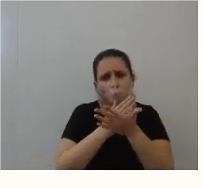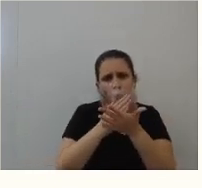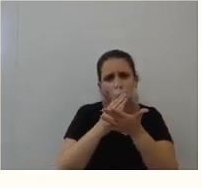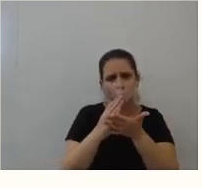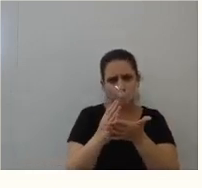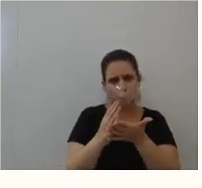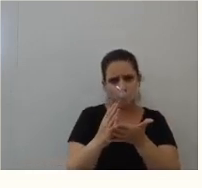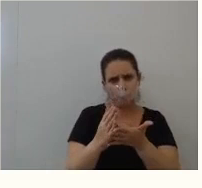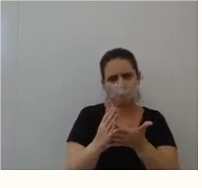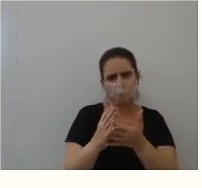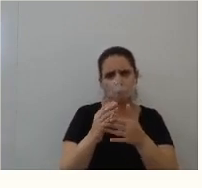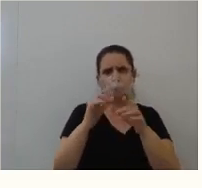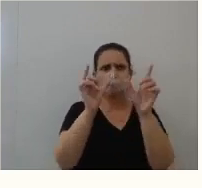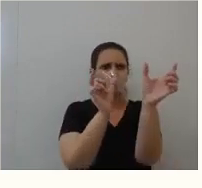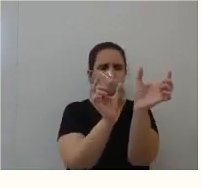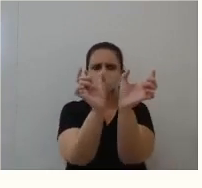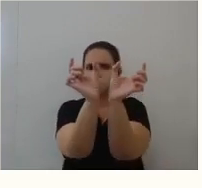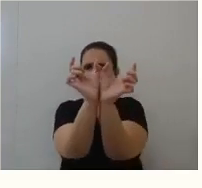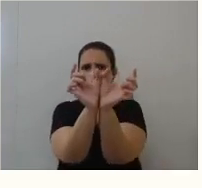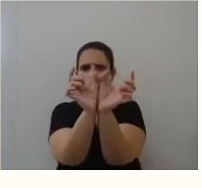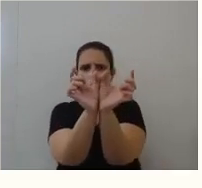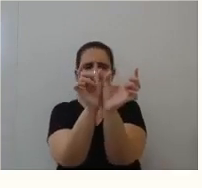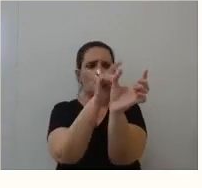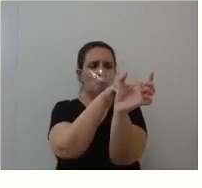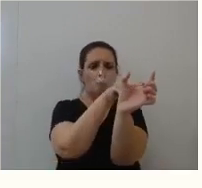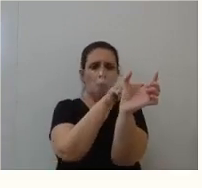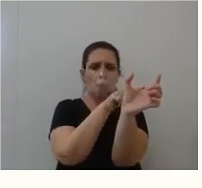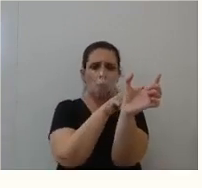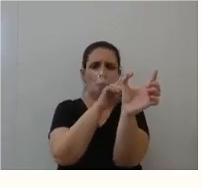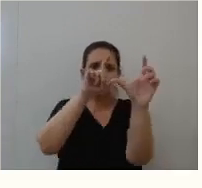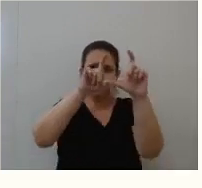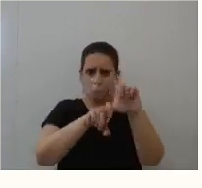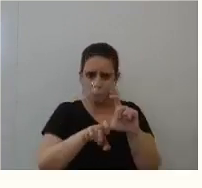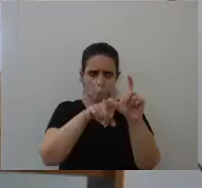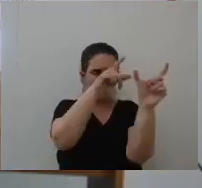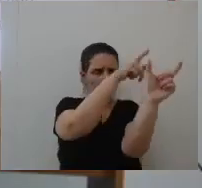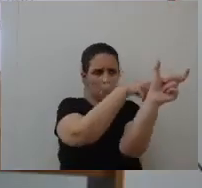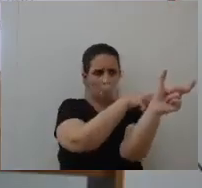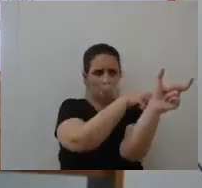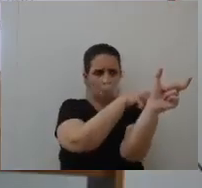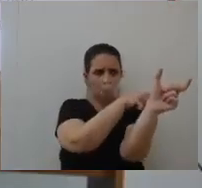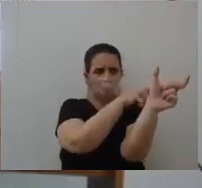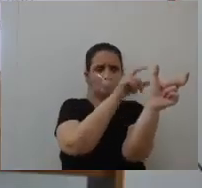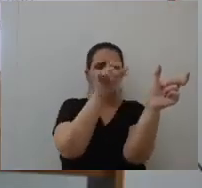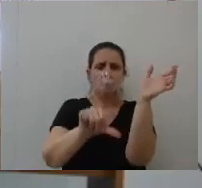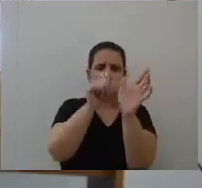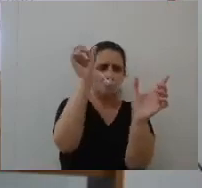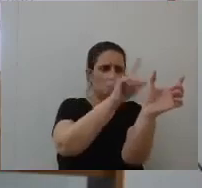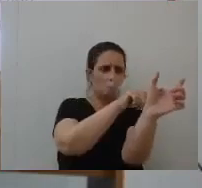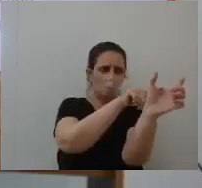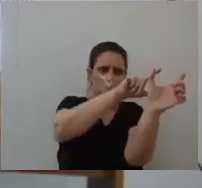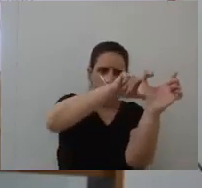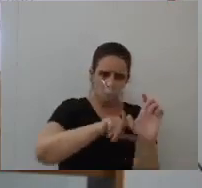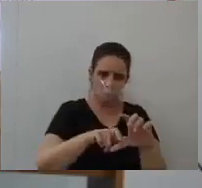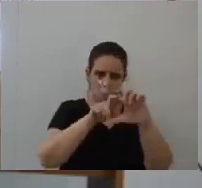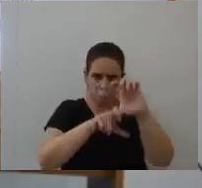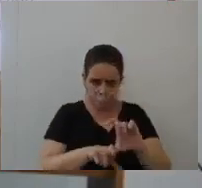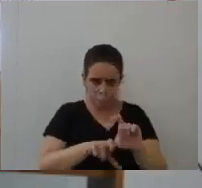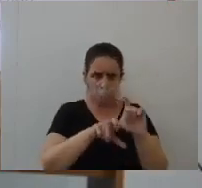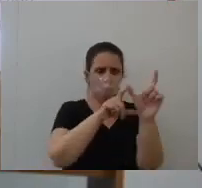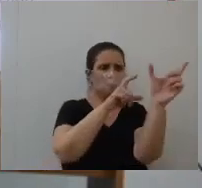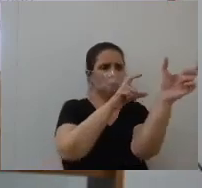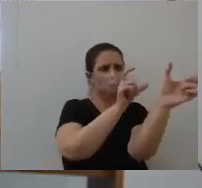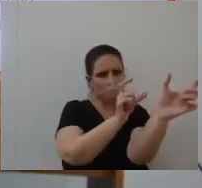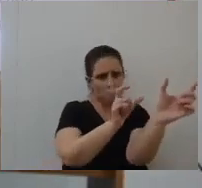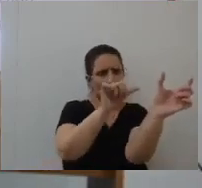período composto por uma oração subordinada, primeiro a gente coloca a oração subordinada, como eu coloquei em todos esses